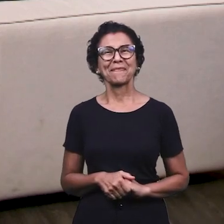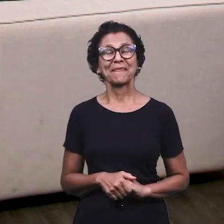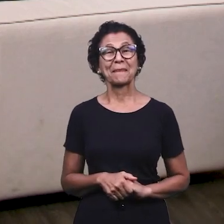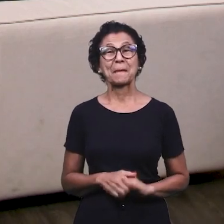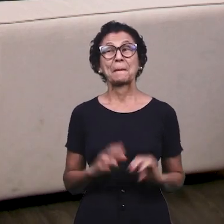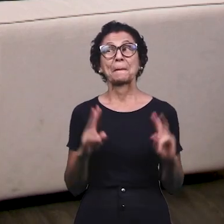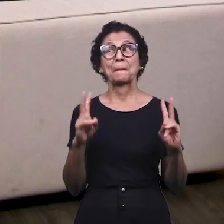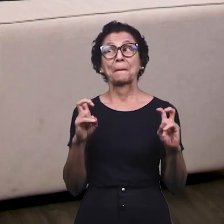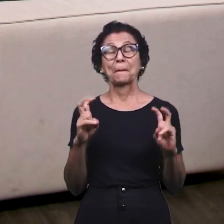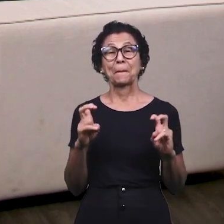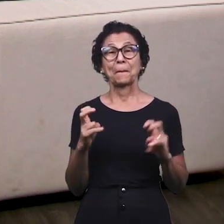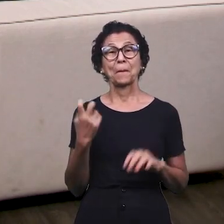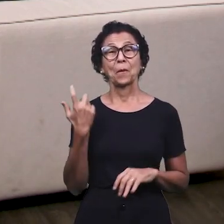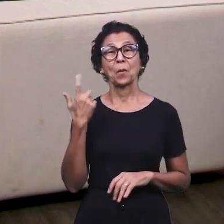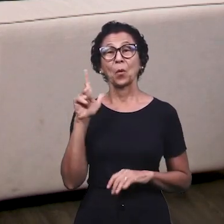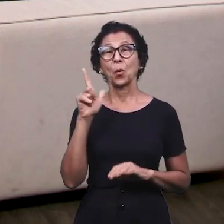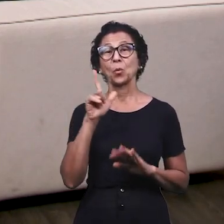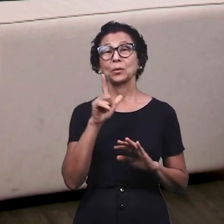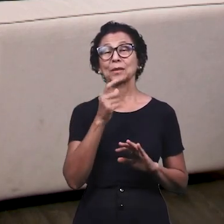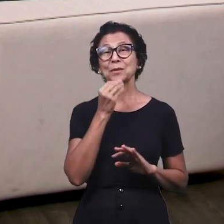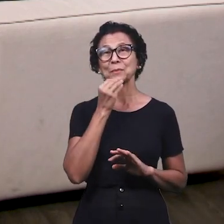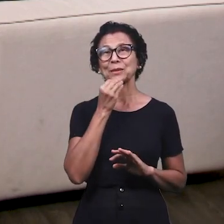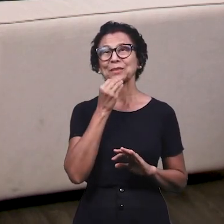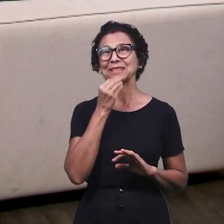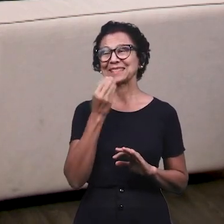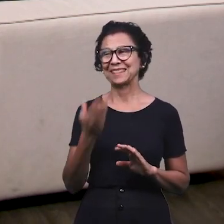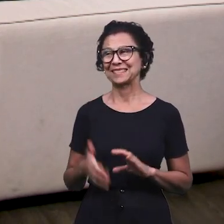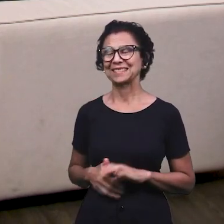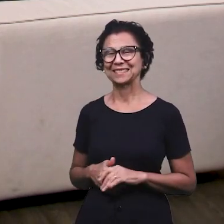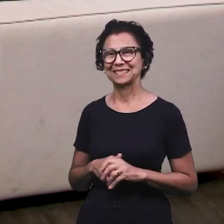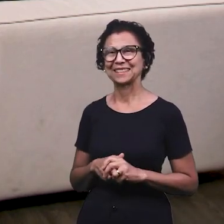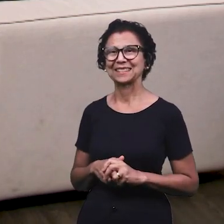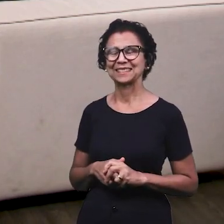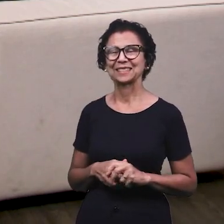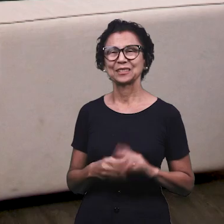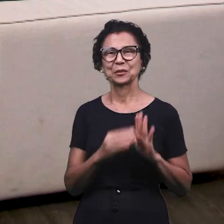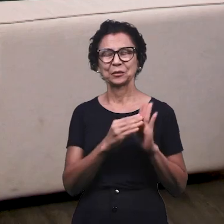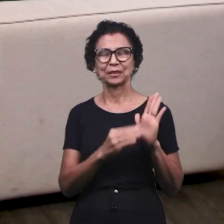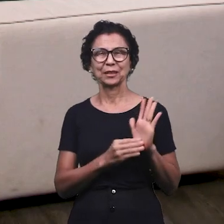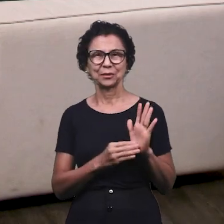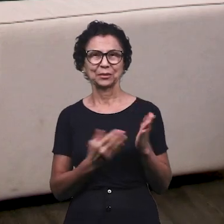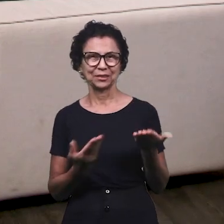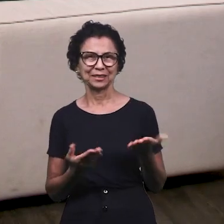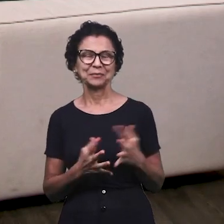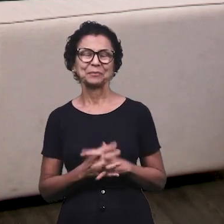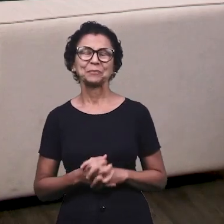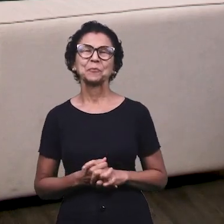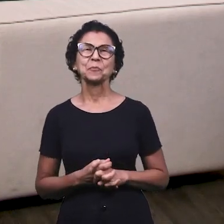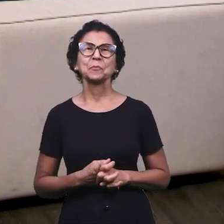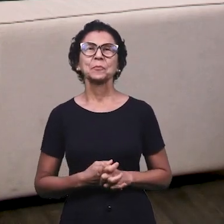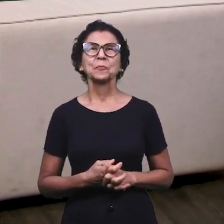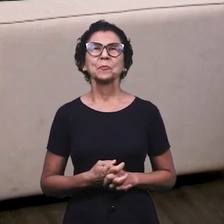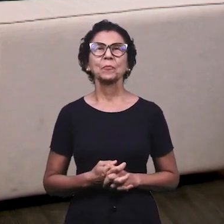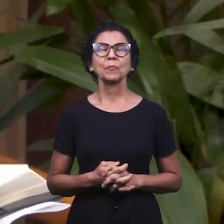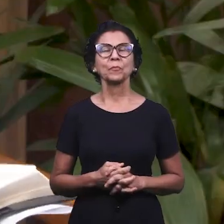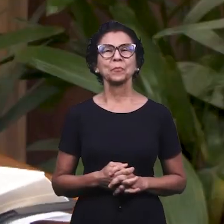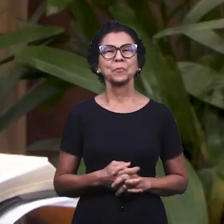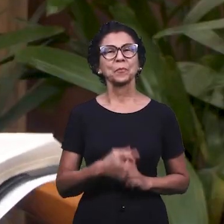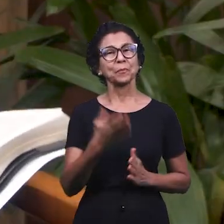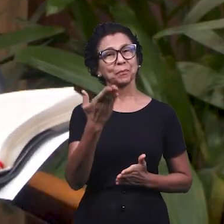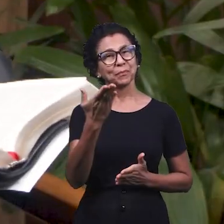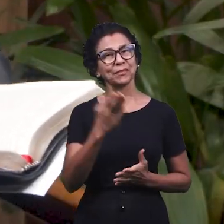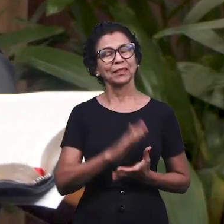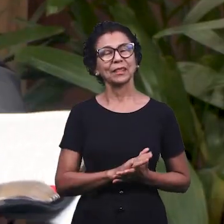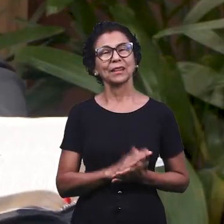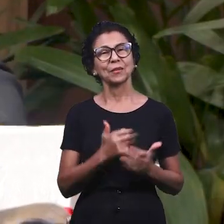nós temos assunto para outras oportunidades, outros episódios aqui no programa Empreenda Mais. E a você que